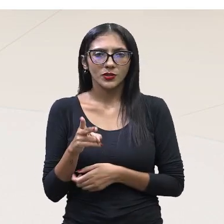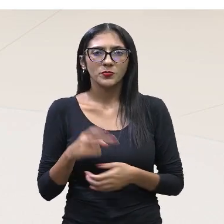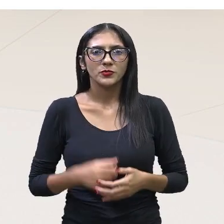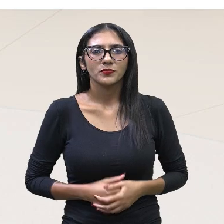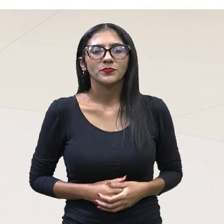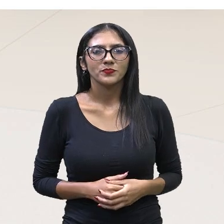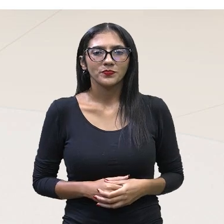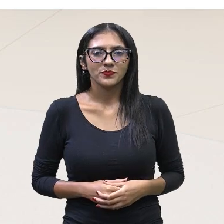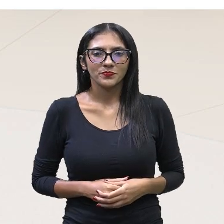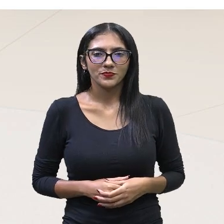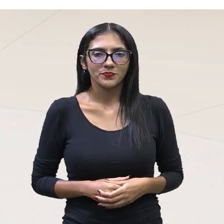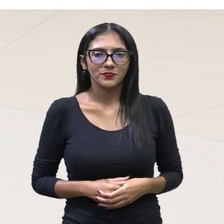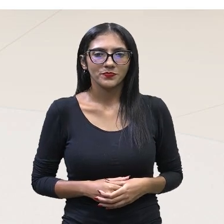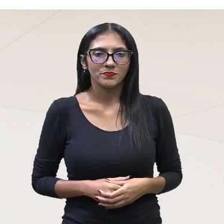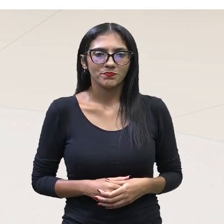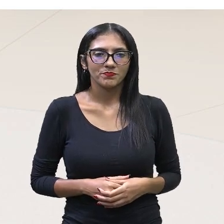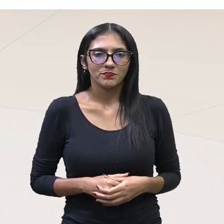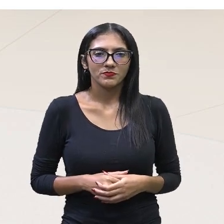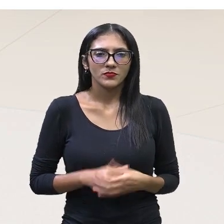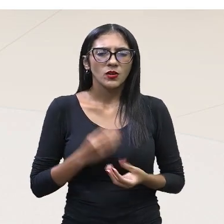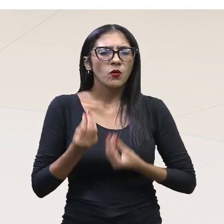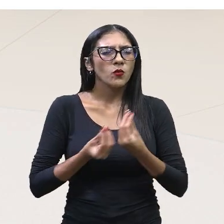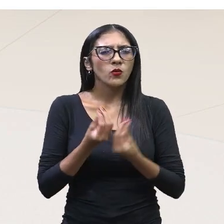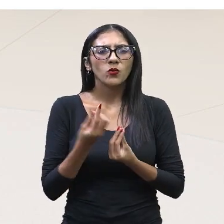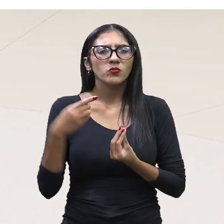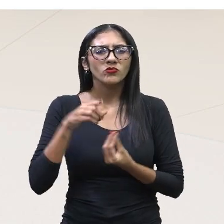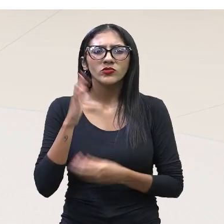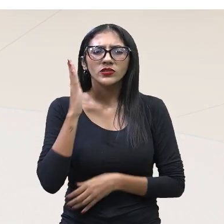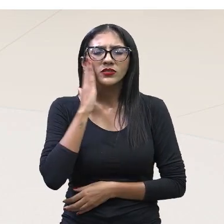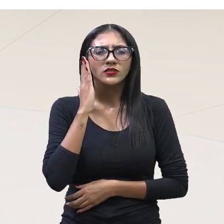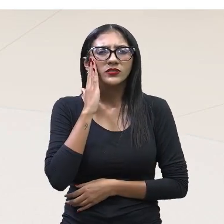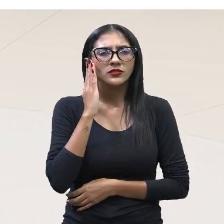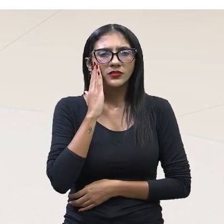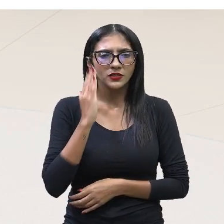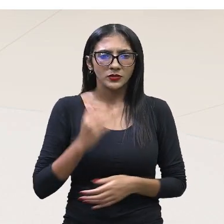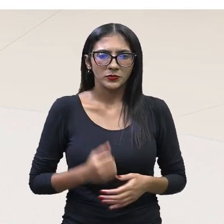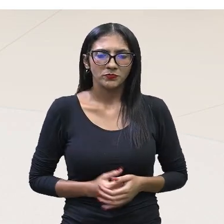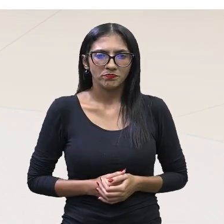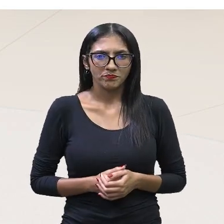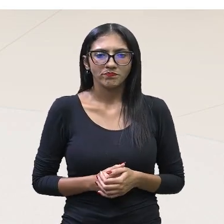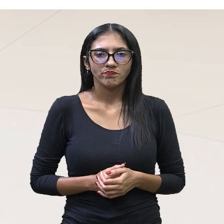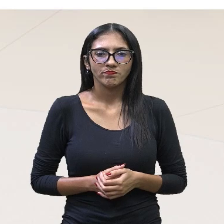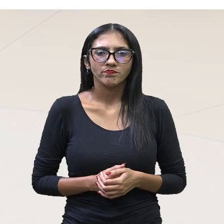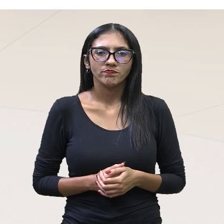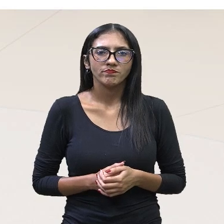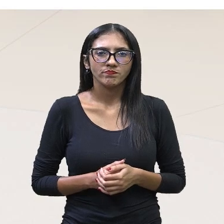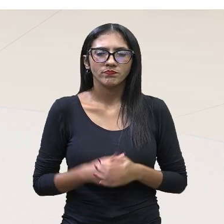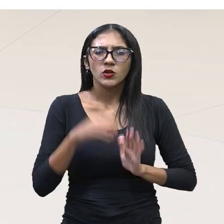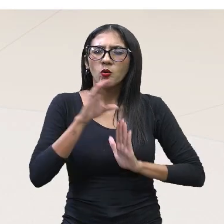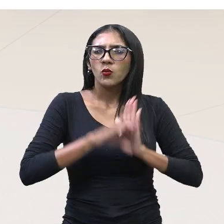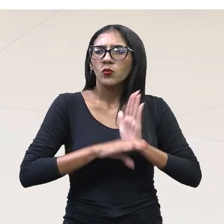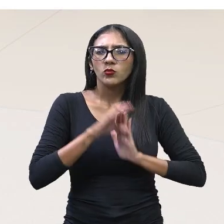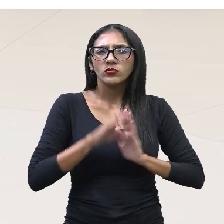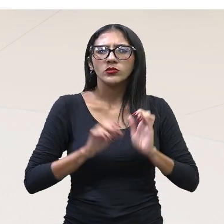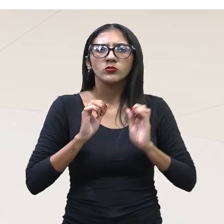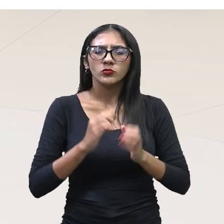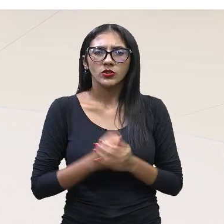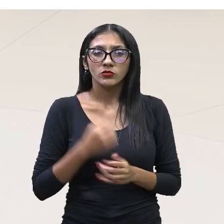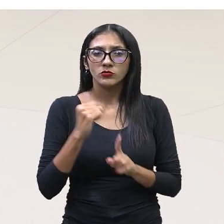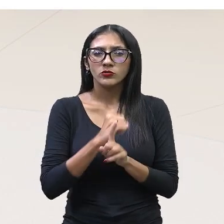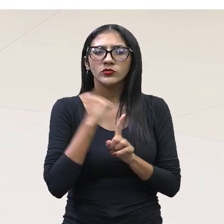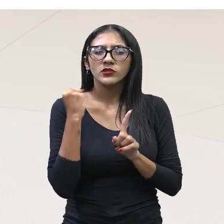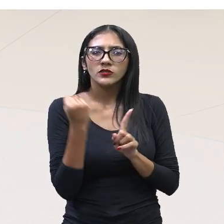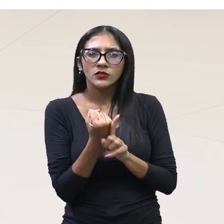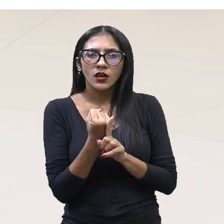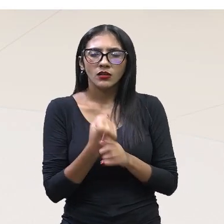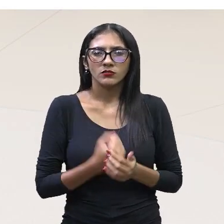certo? Vamos lá comigo. Como vocês entendem as concepções de... Vejam, As concepções de quê? De sociedade,